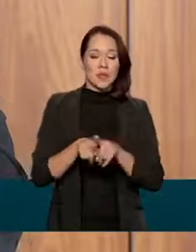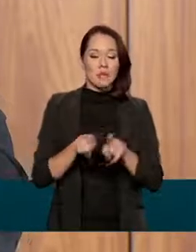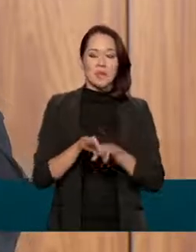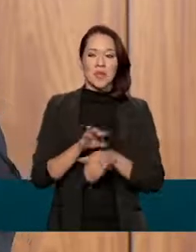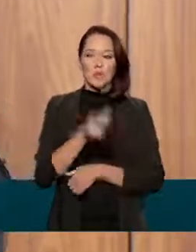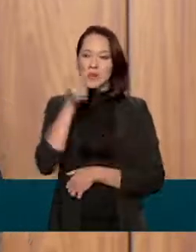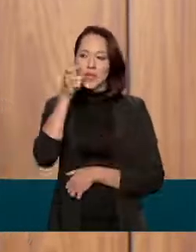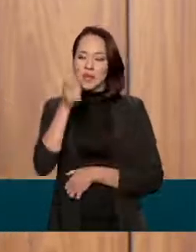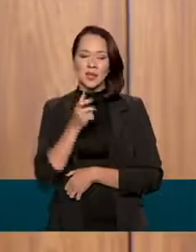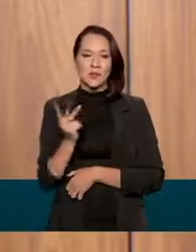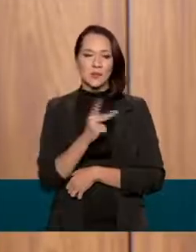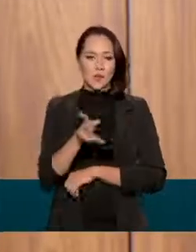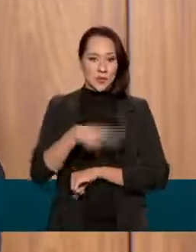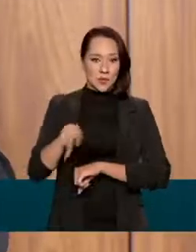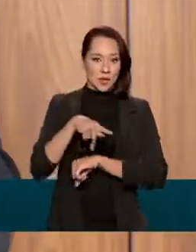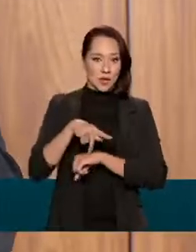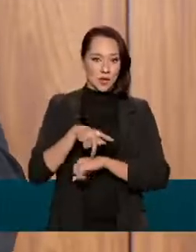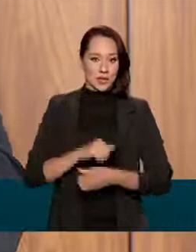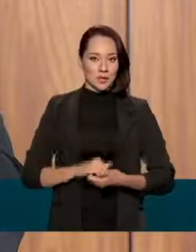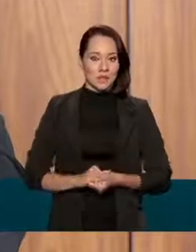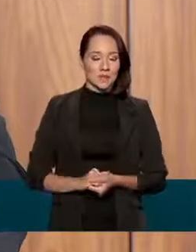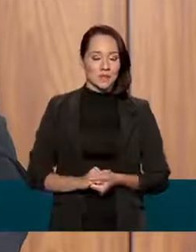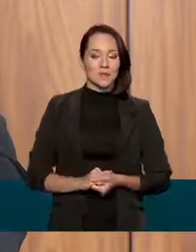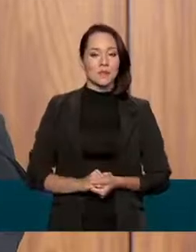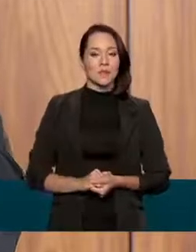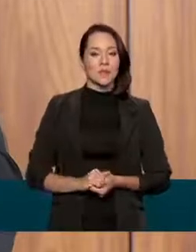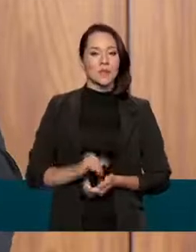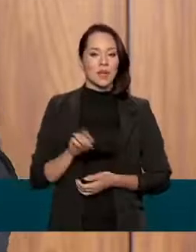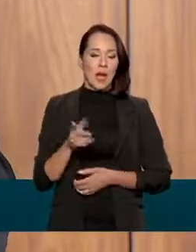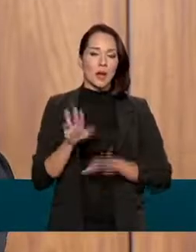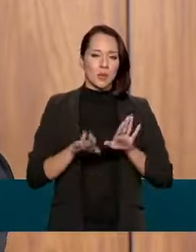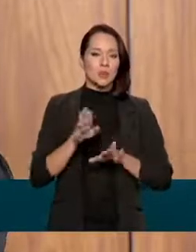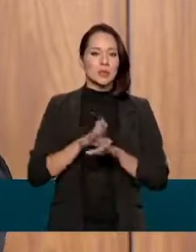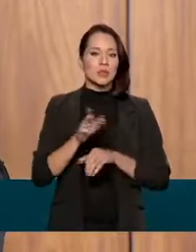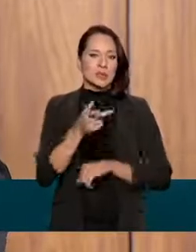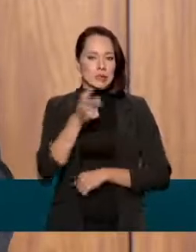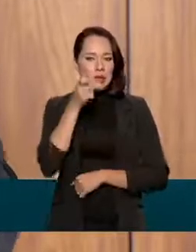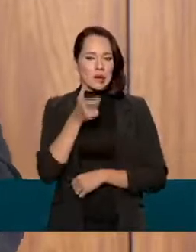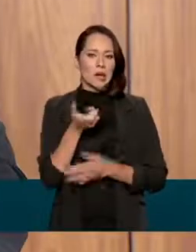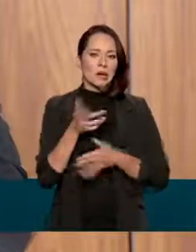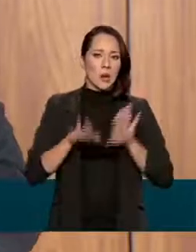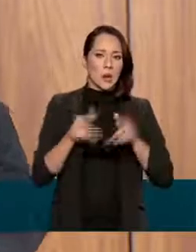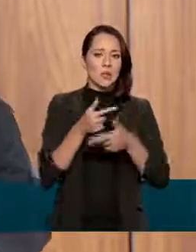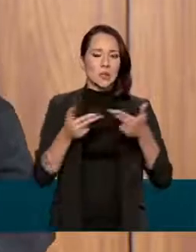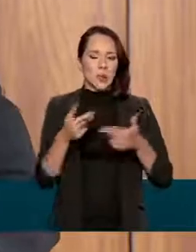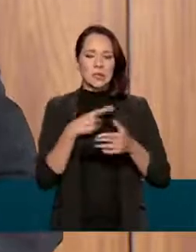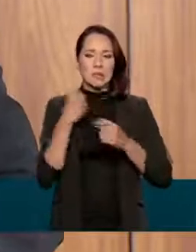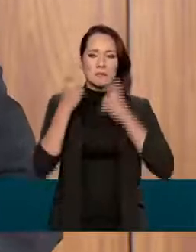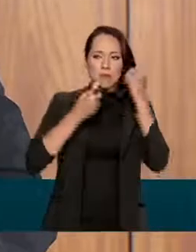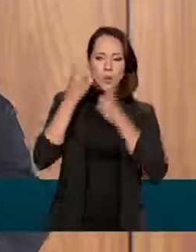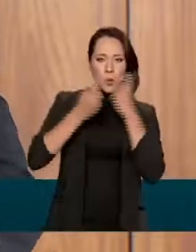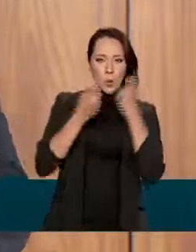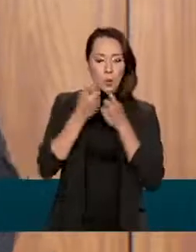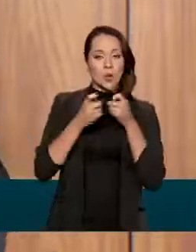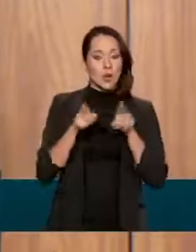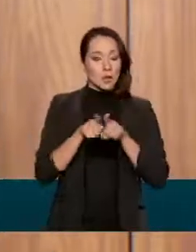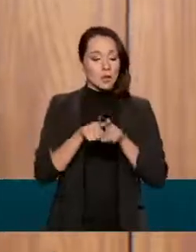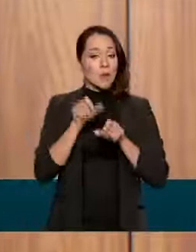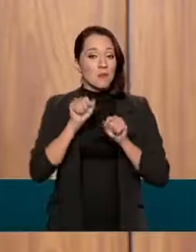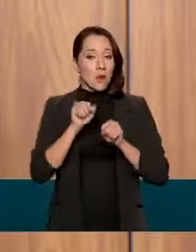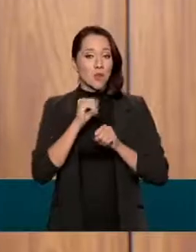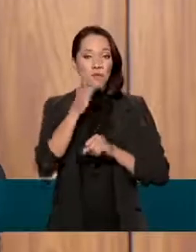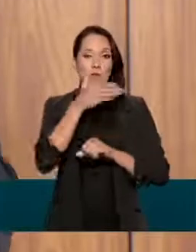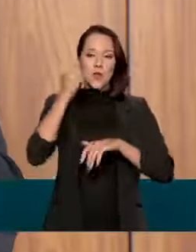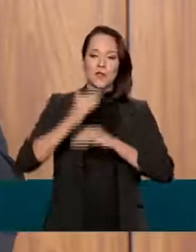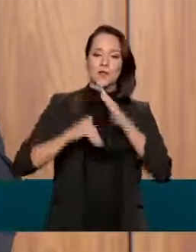interesse muitos o que nos preocupam e também que pode levar ao melhor